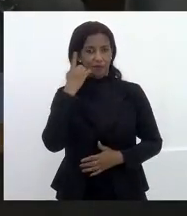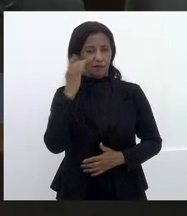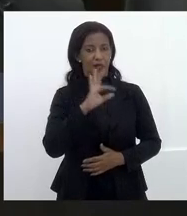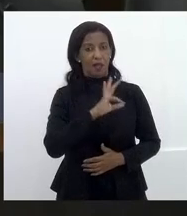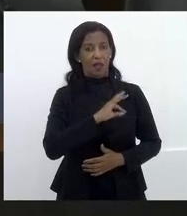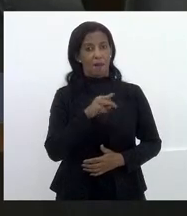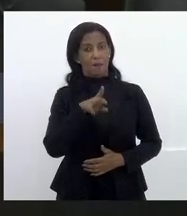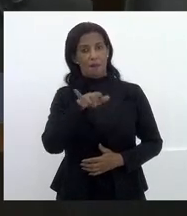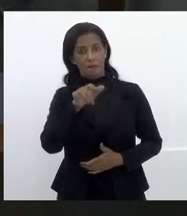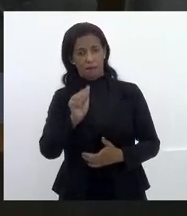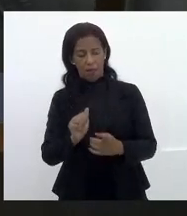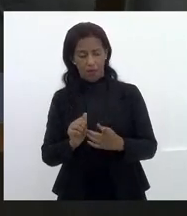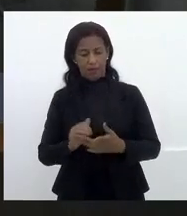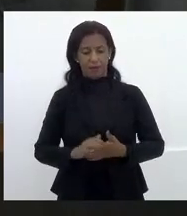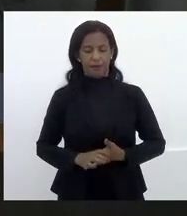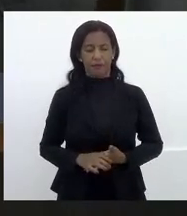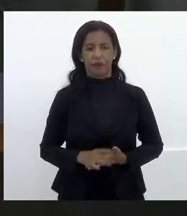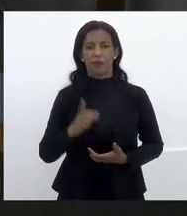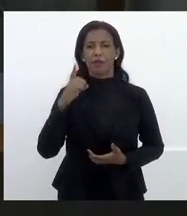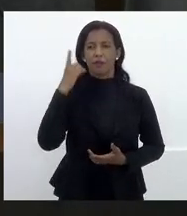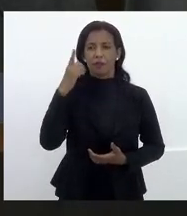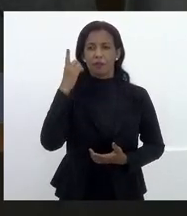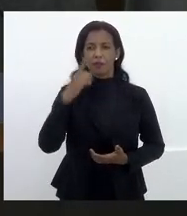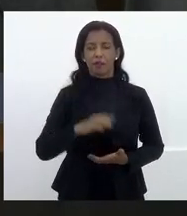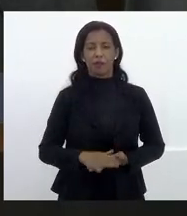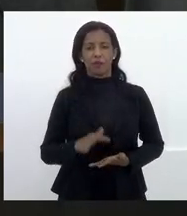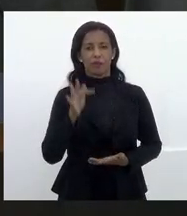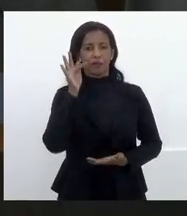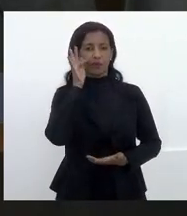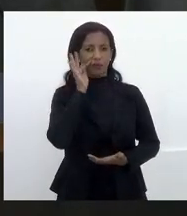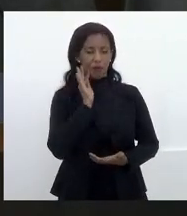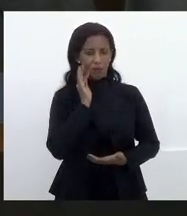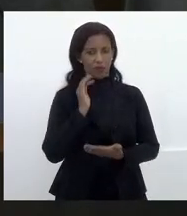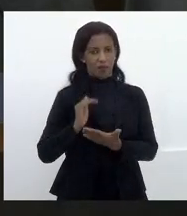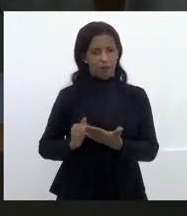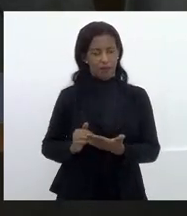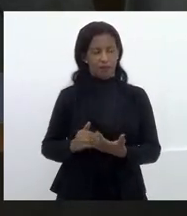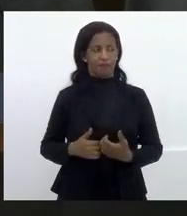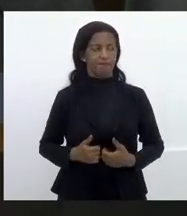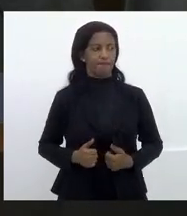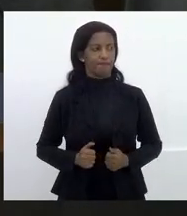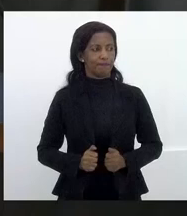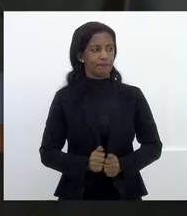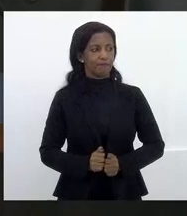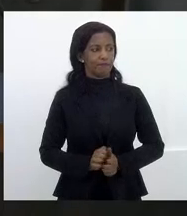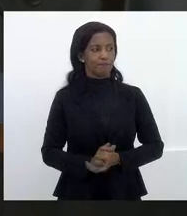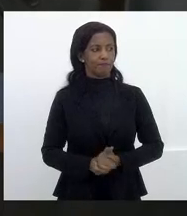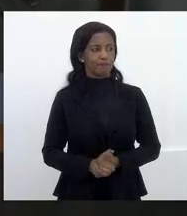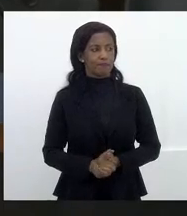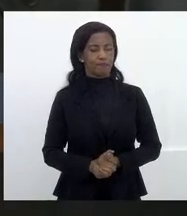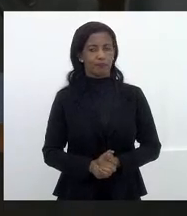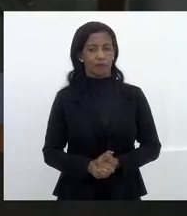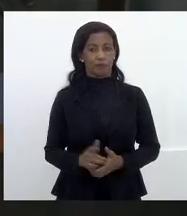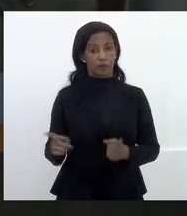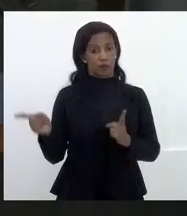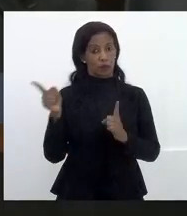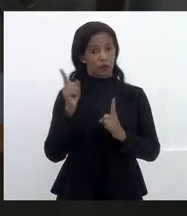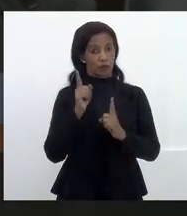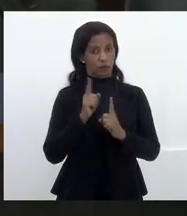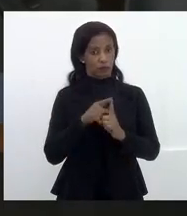deputada Martha Rocha e do deputado Flávio serafini é um